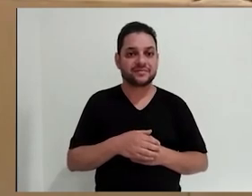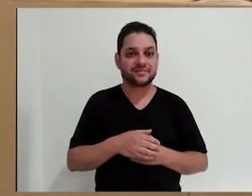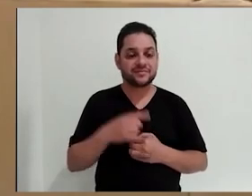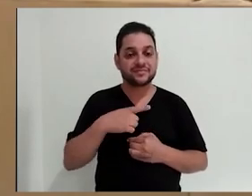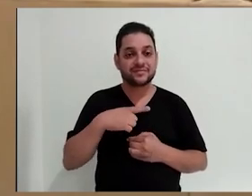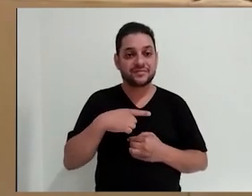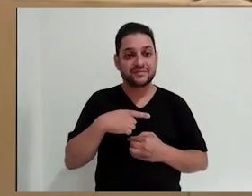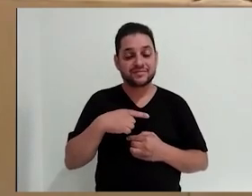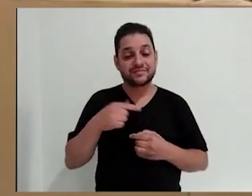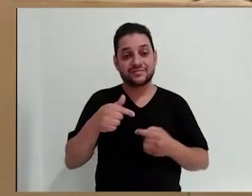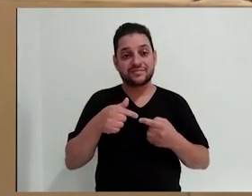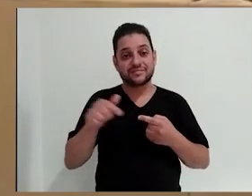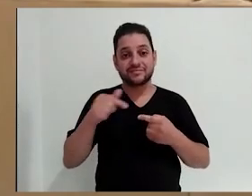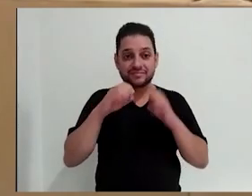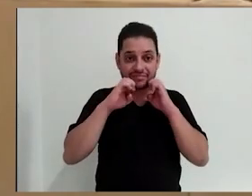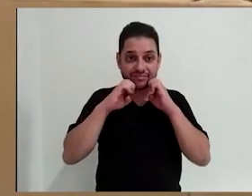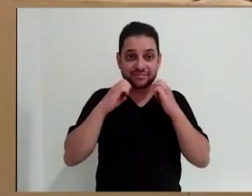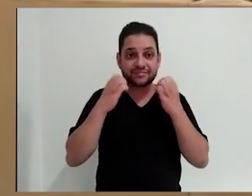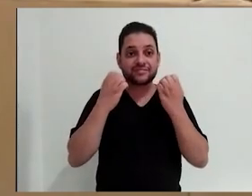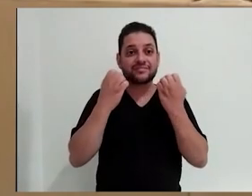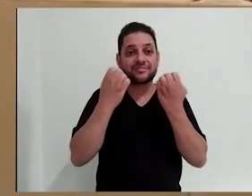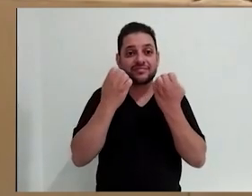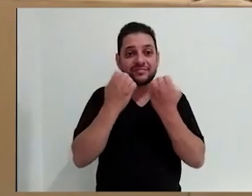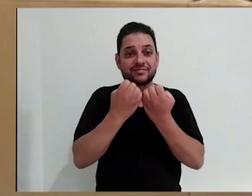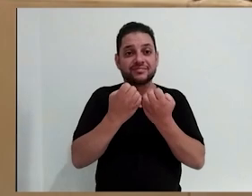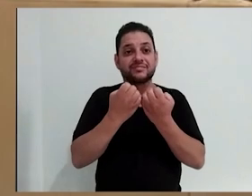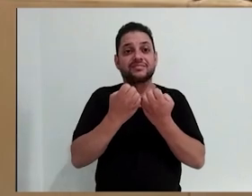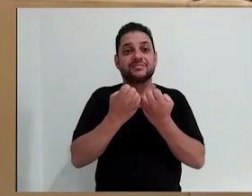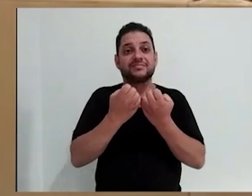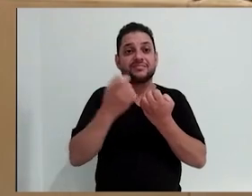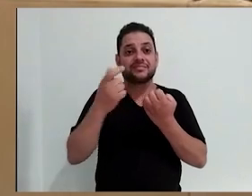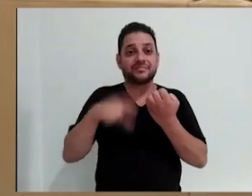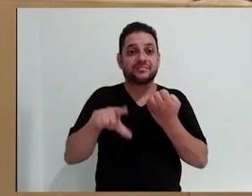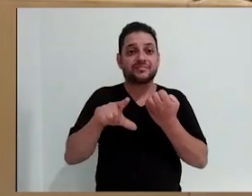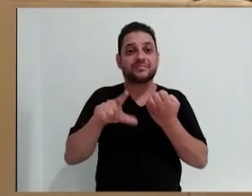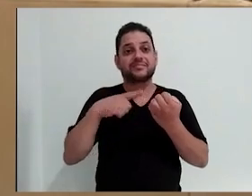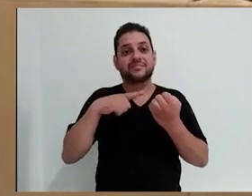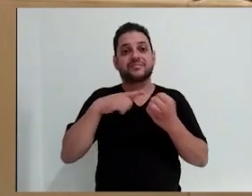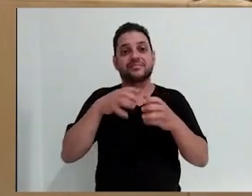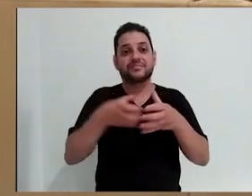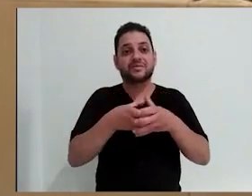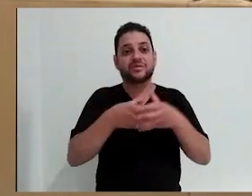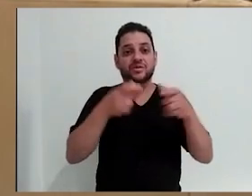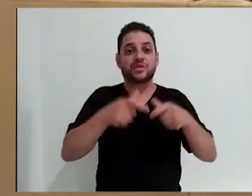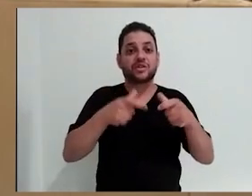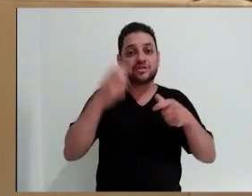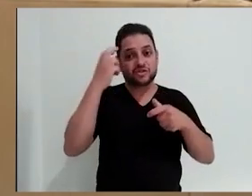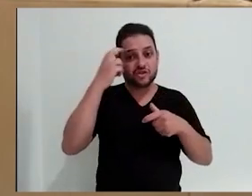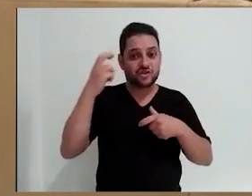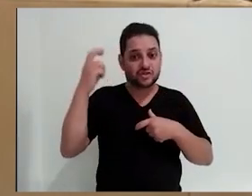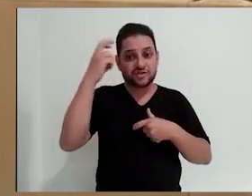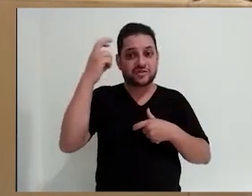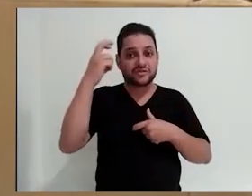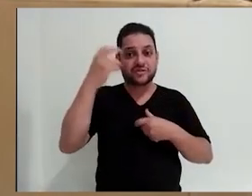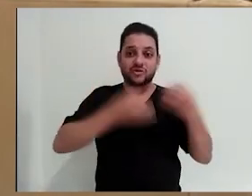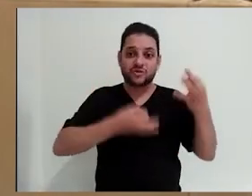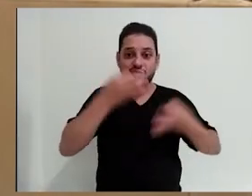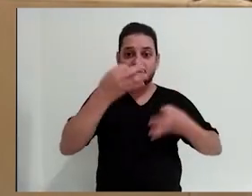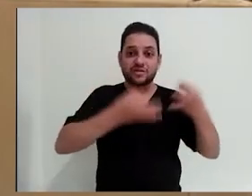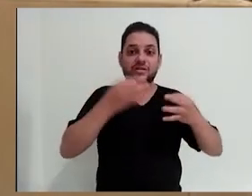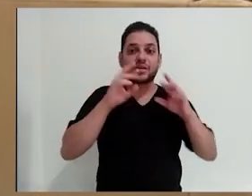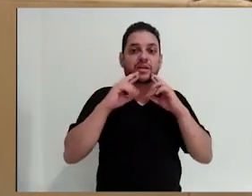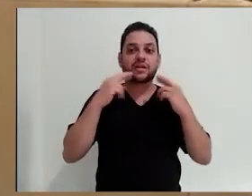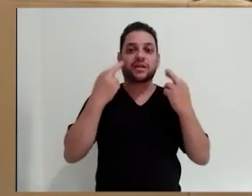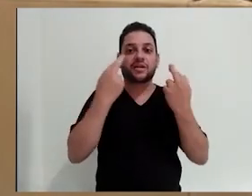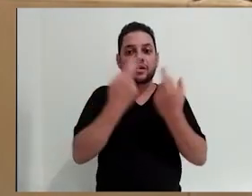Teremos o evento do Centro Local de Inteligência do Juizado, né? Que será a reunião online do